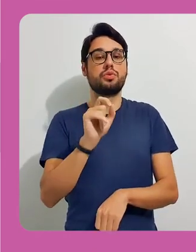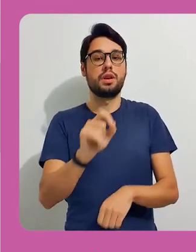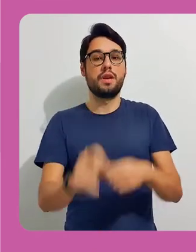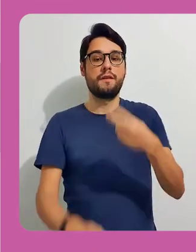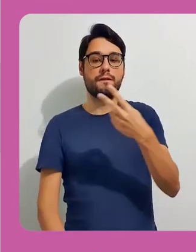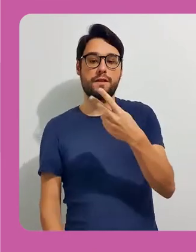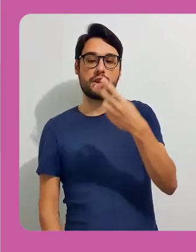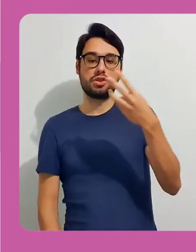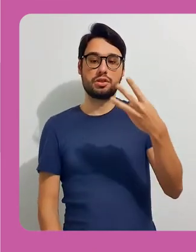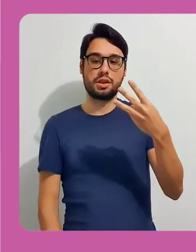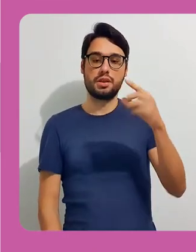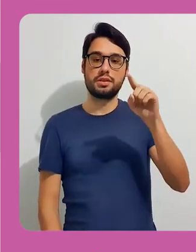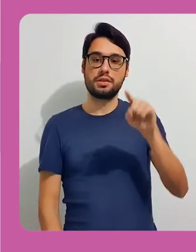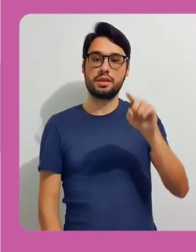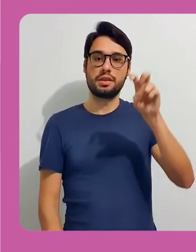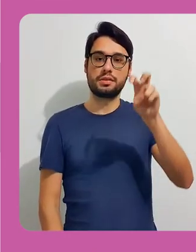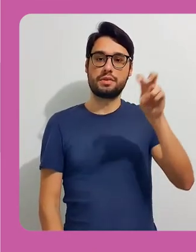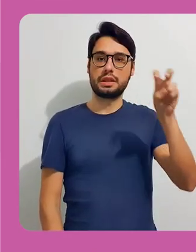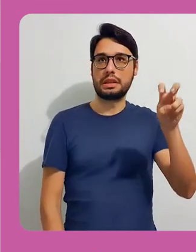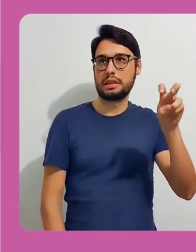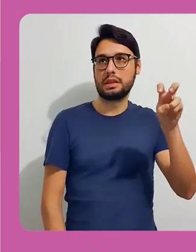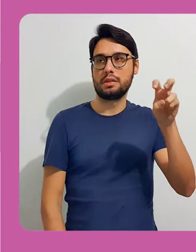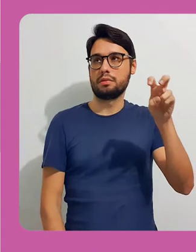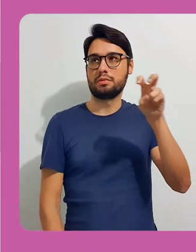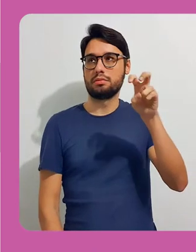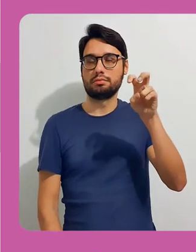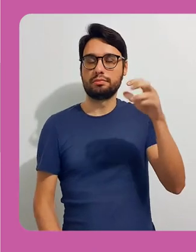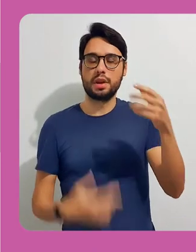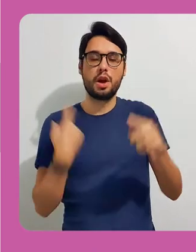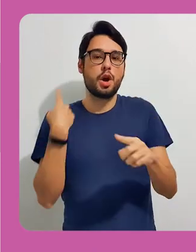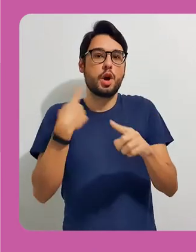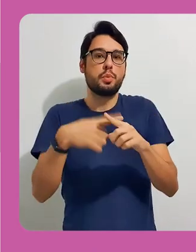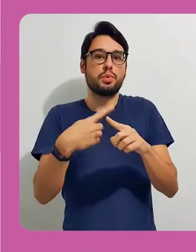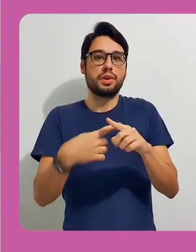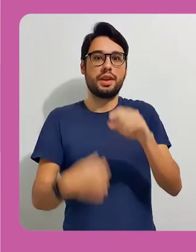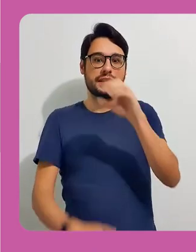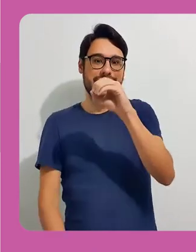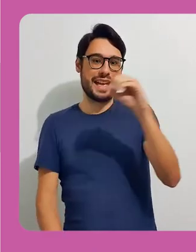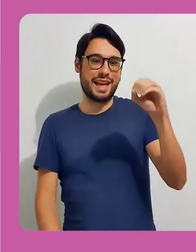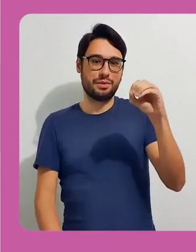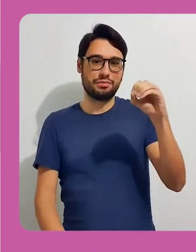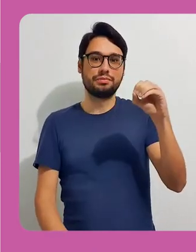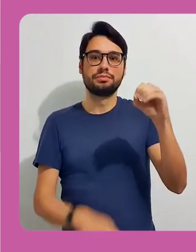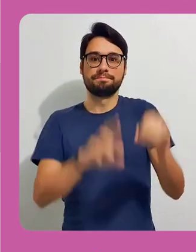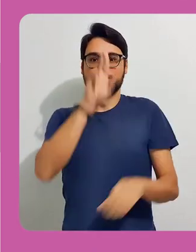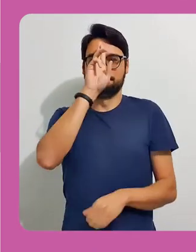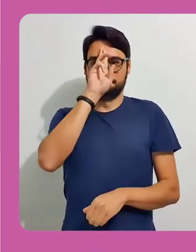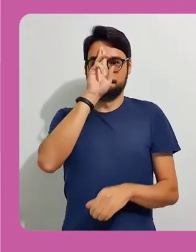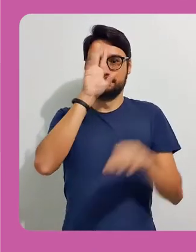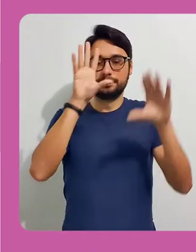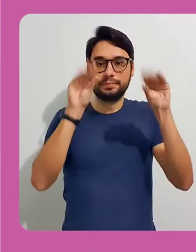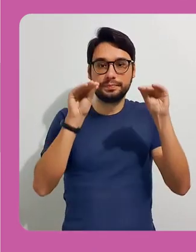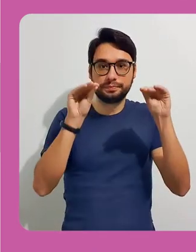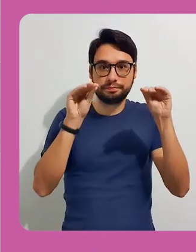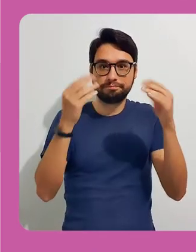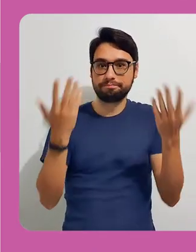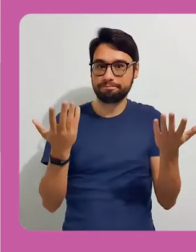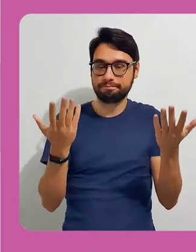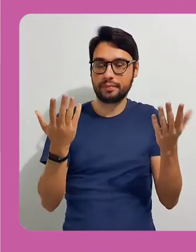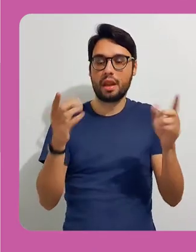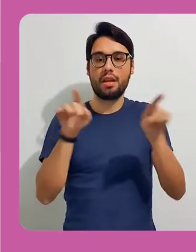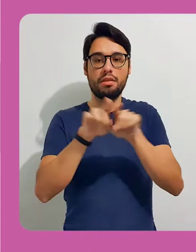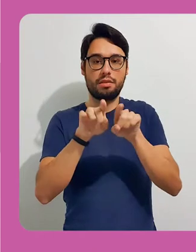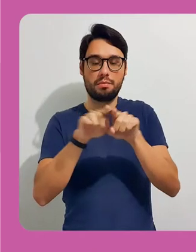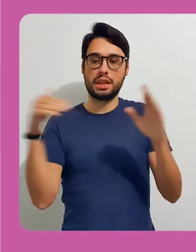ó 23:55 porque senão isso aqui é o primeiro minuto né de 10 horas significa o primeiro minuto